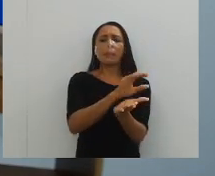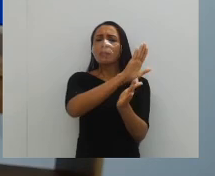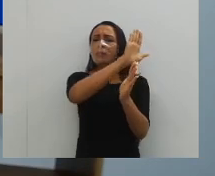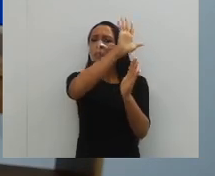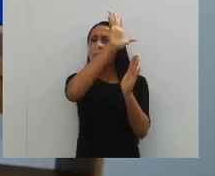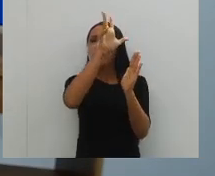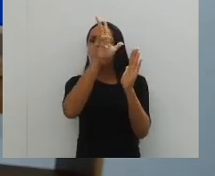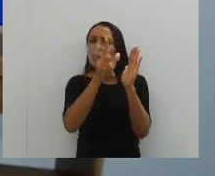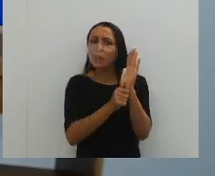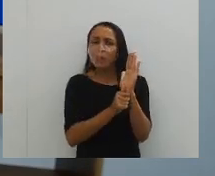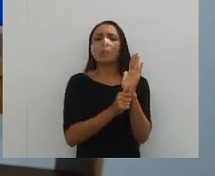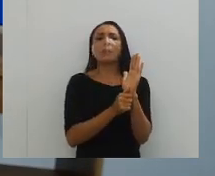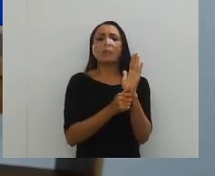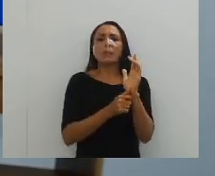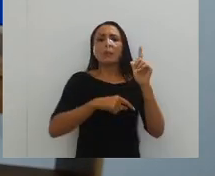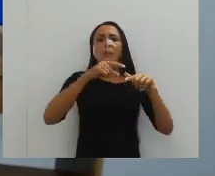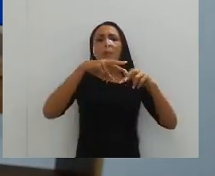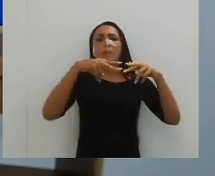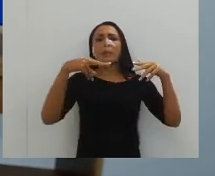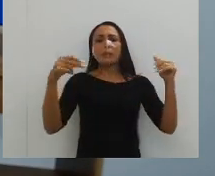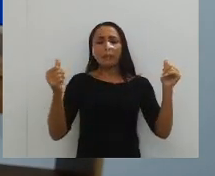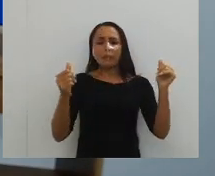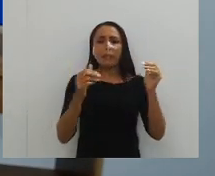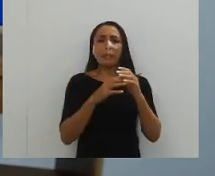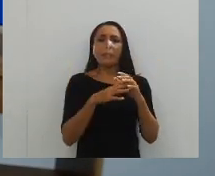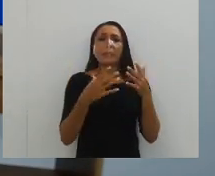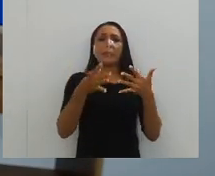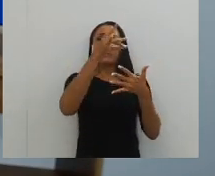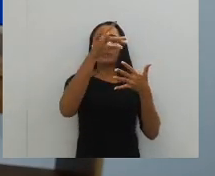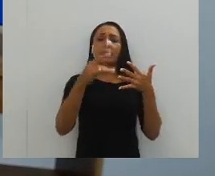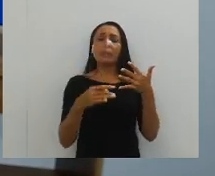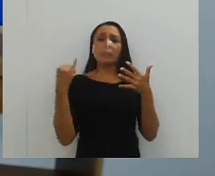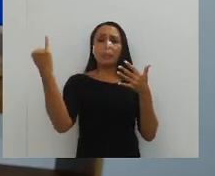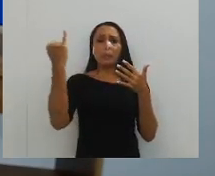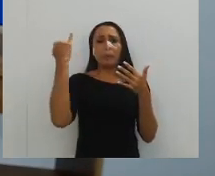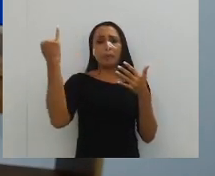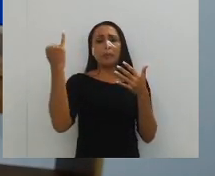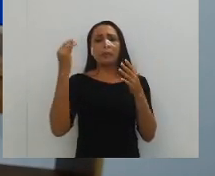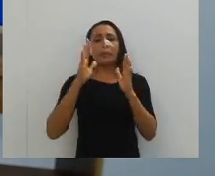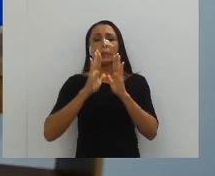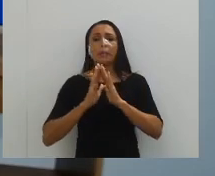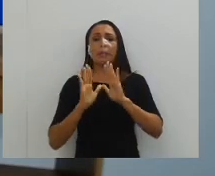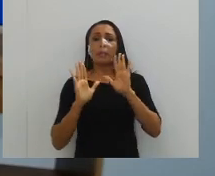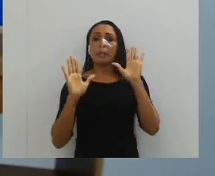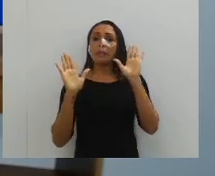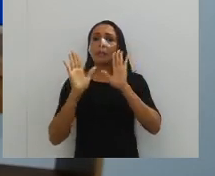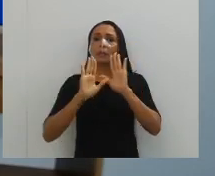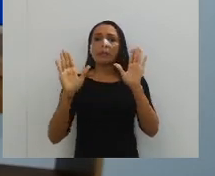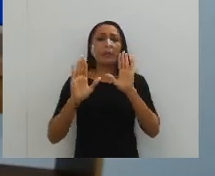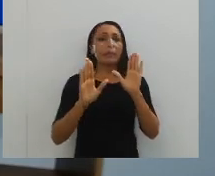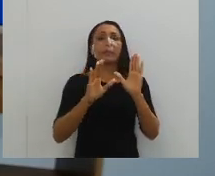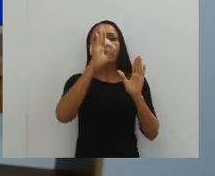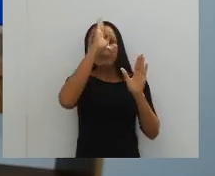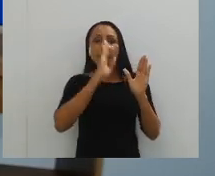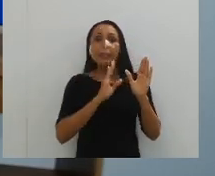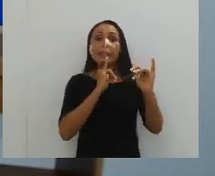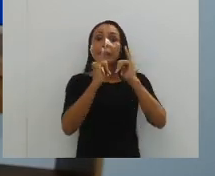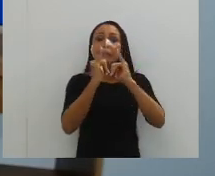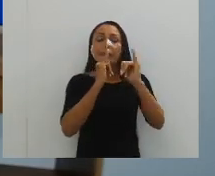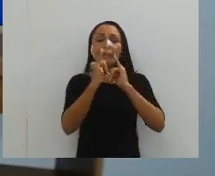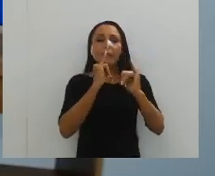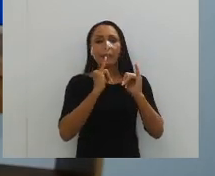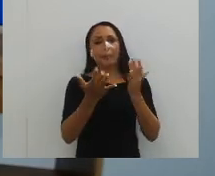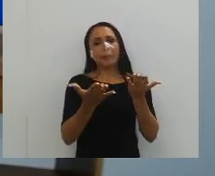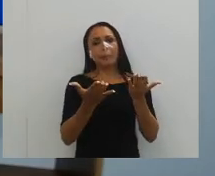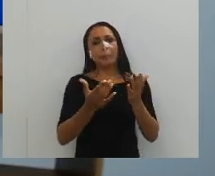ter todos os materiais do EducaPE. E um detalhe que é importante, tá? Ei, não gasta a tua internet. Tu